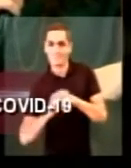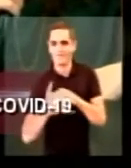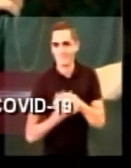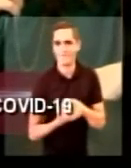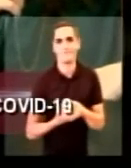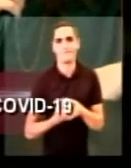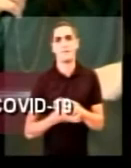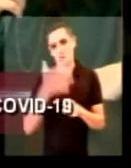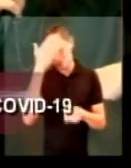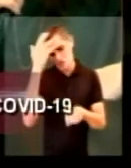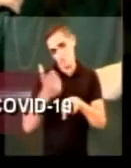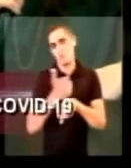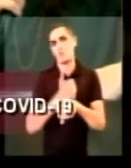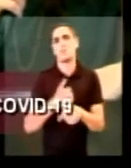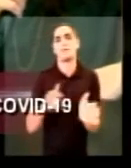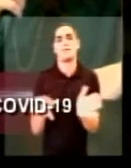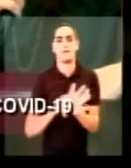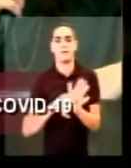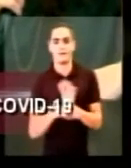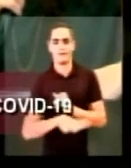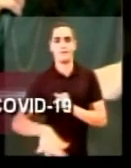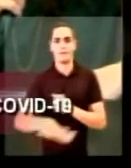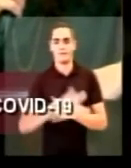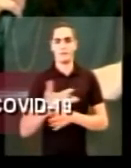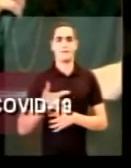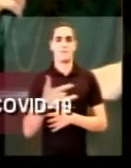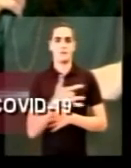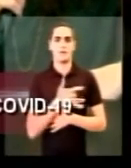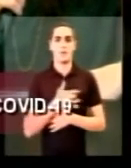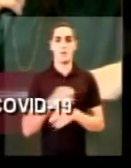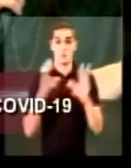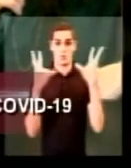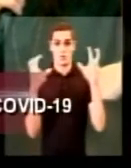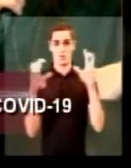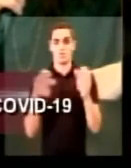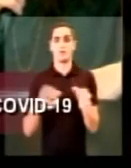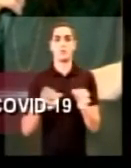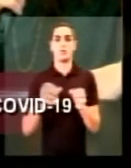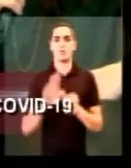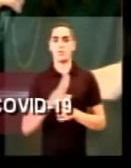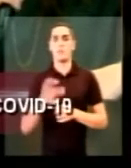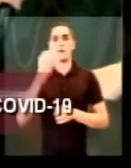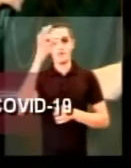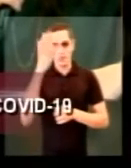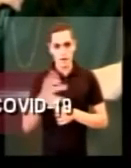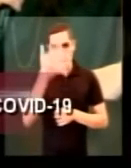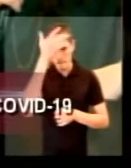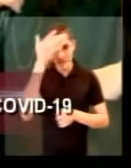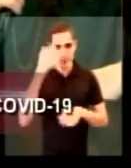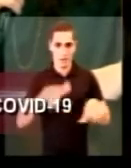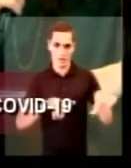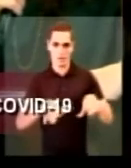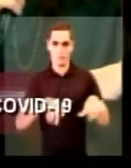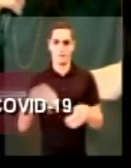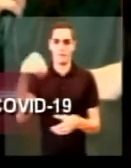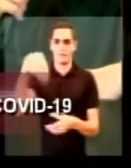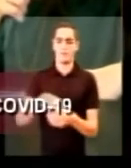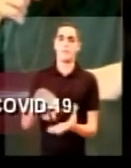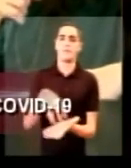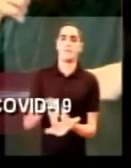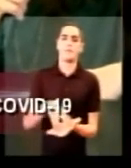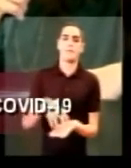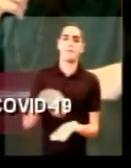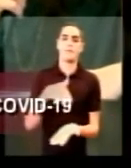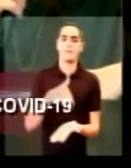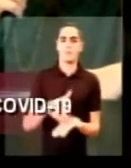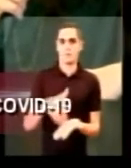trabalhadores da saúde, tá? O termo correto é trabalhador da saúde, porque não vacinaremos, pelo menos não inicialmente, só os